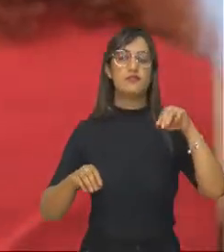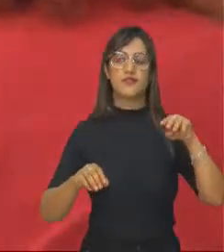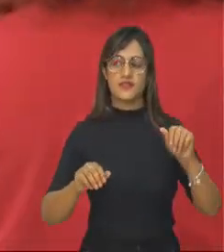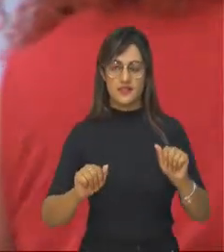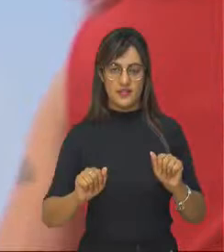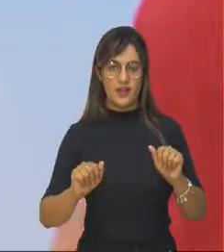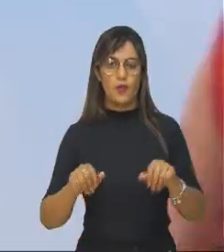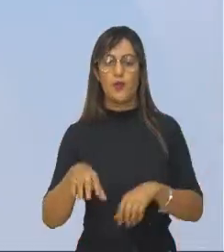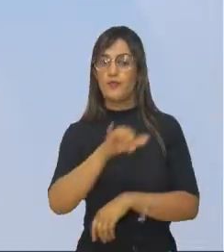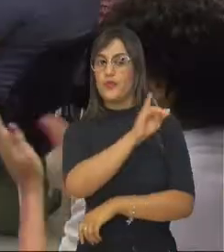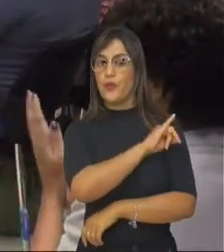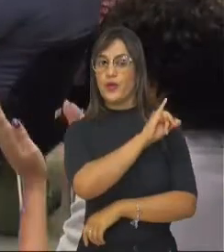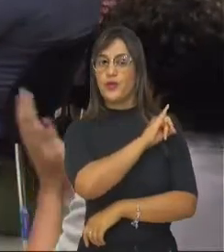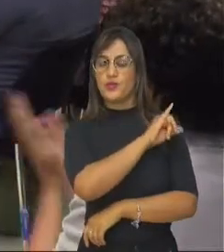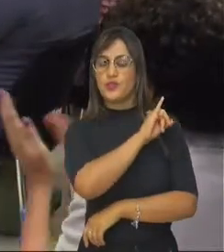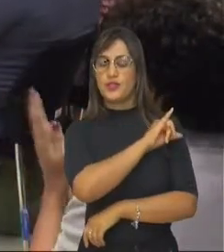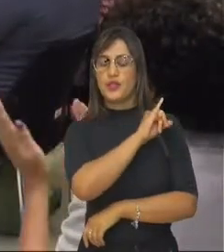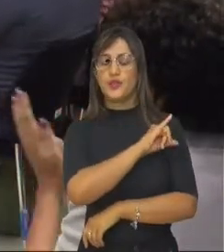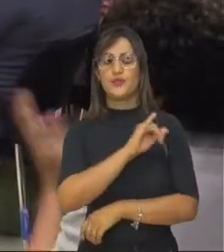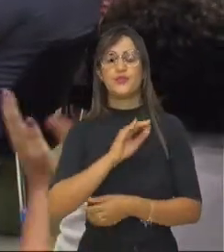Janeiro.